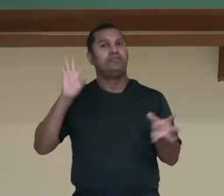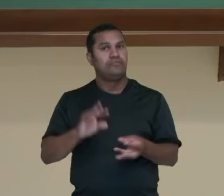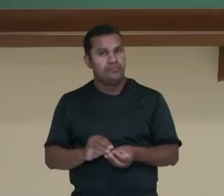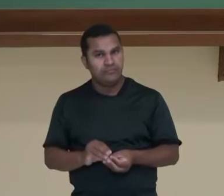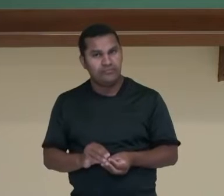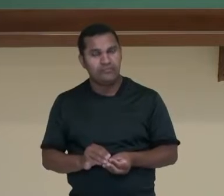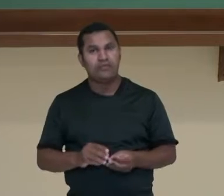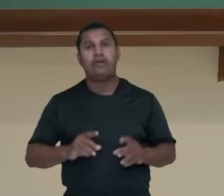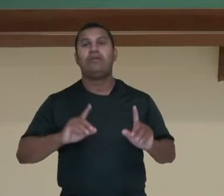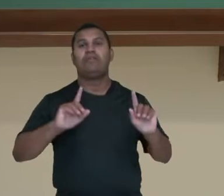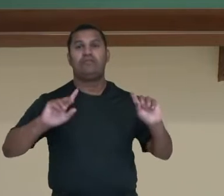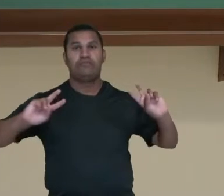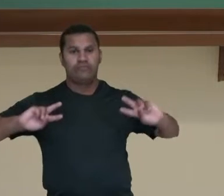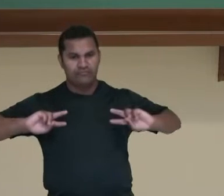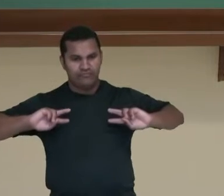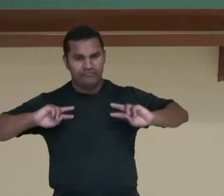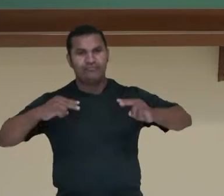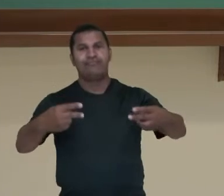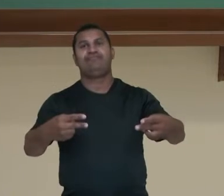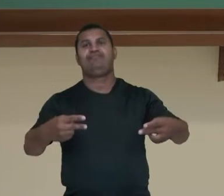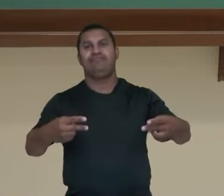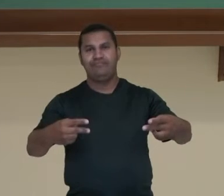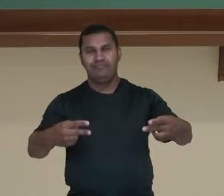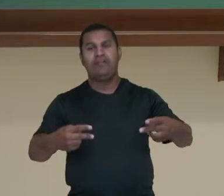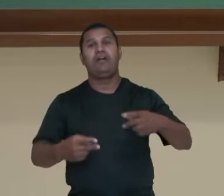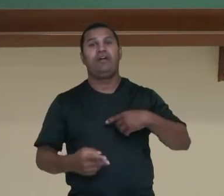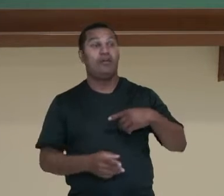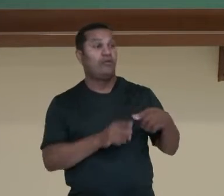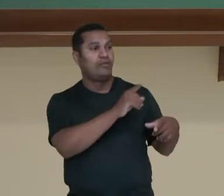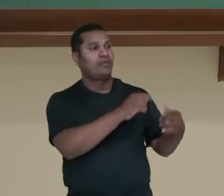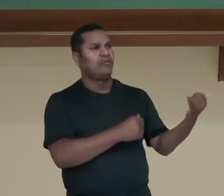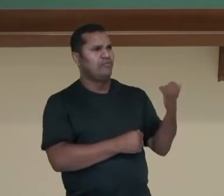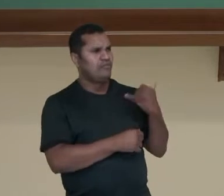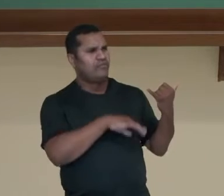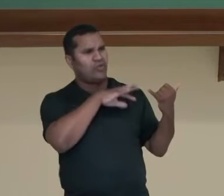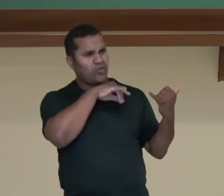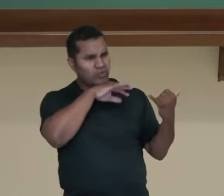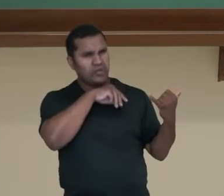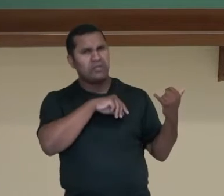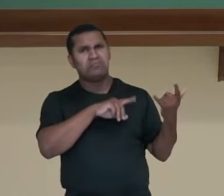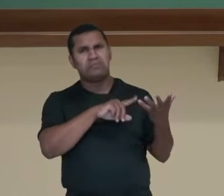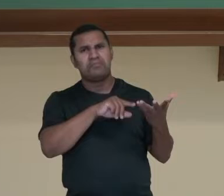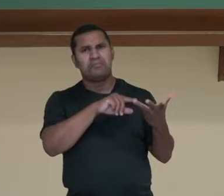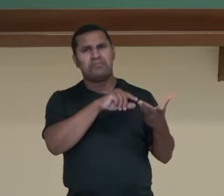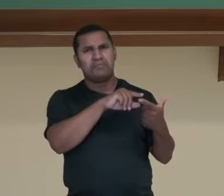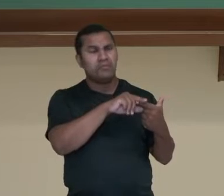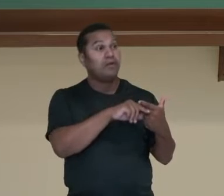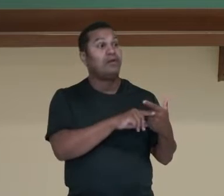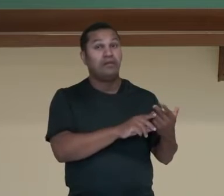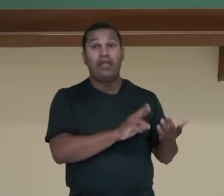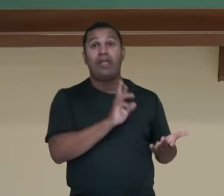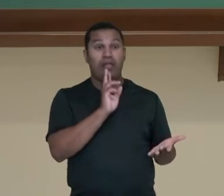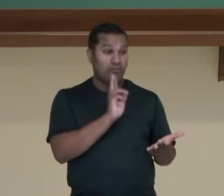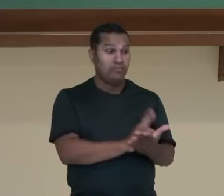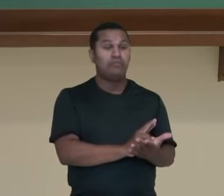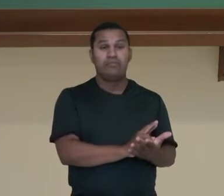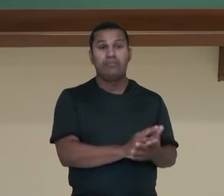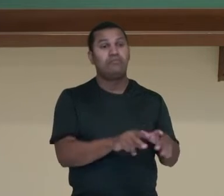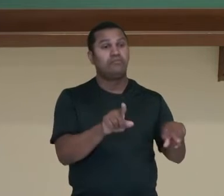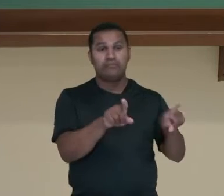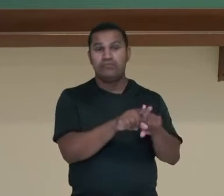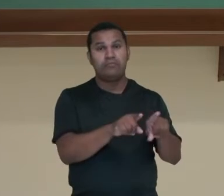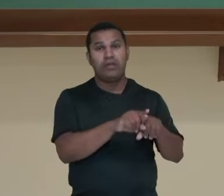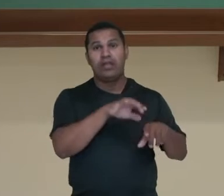tiveram foi a mesma coisa. Os que ouviram crítica ruim falaram mal do filme e os que ouviram